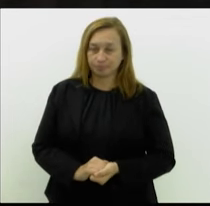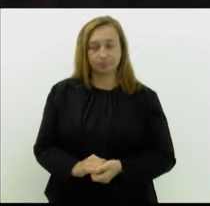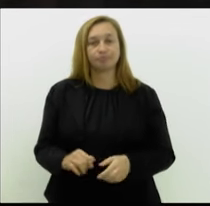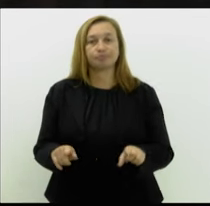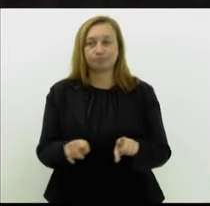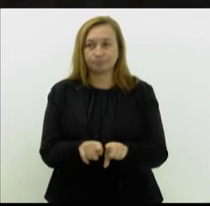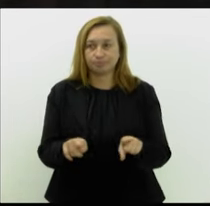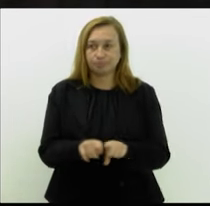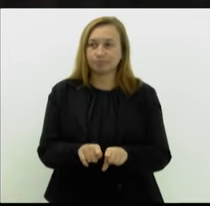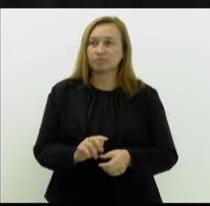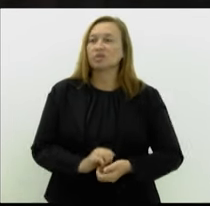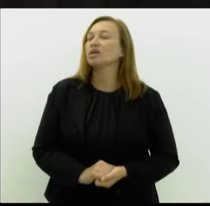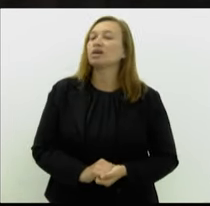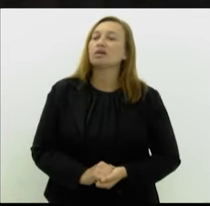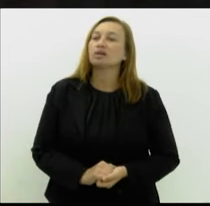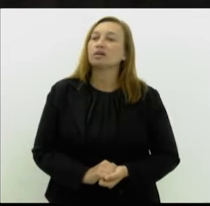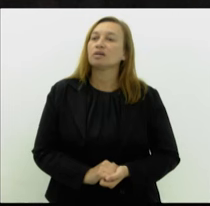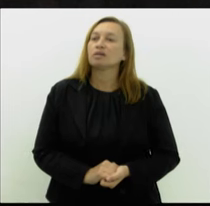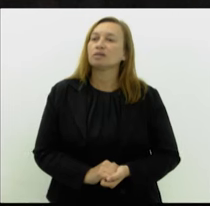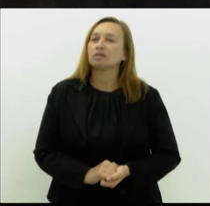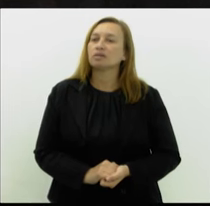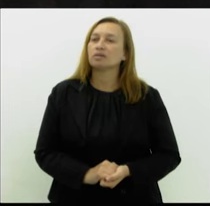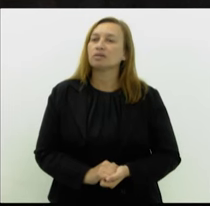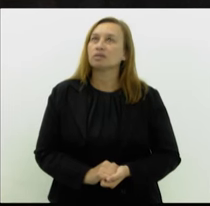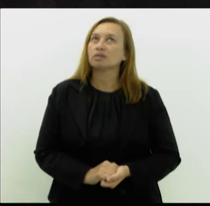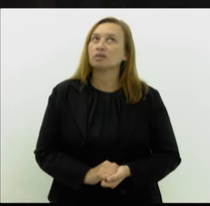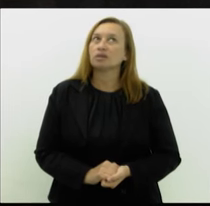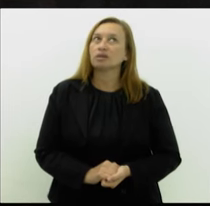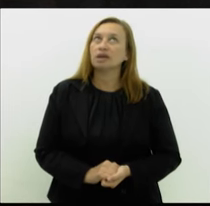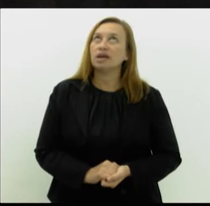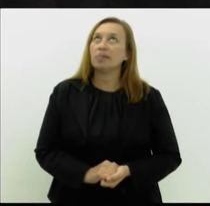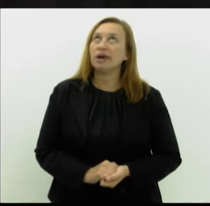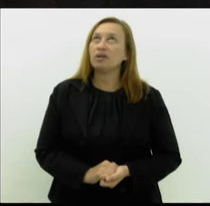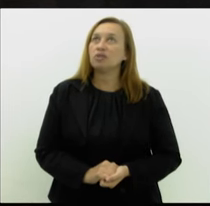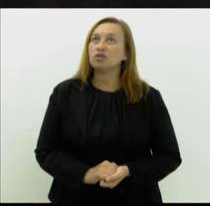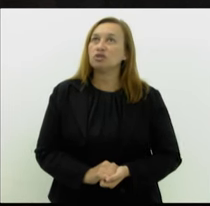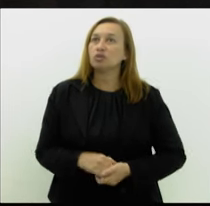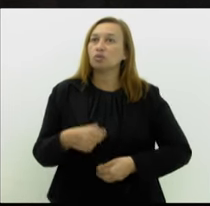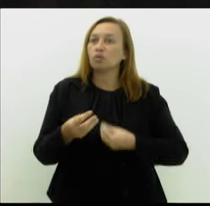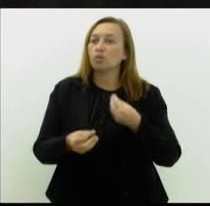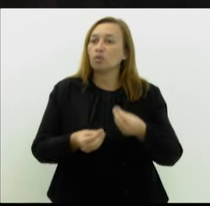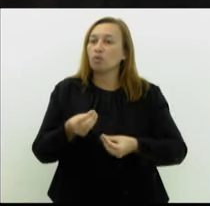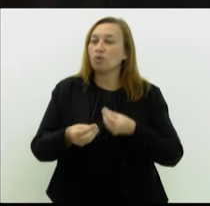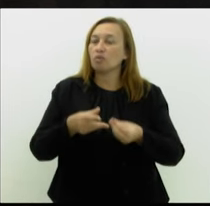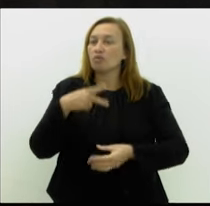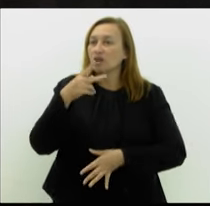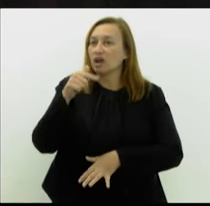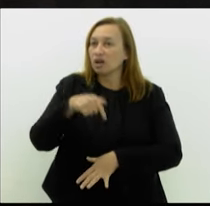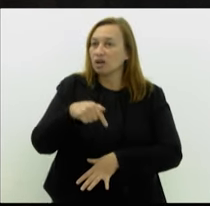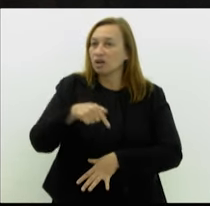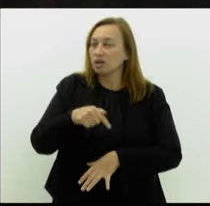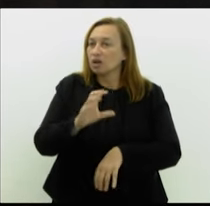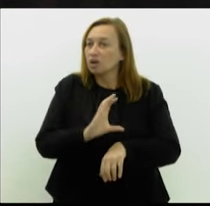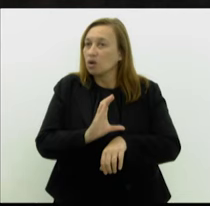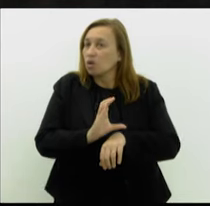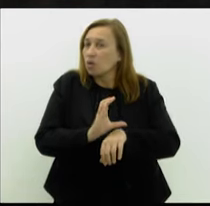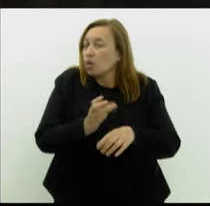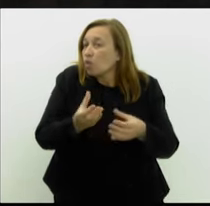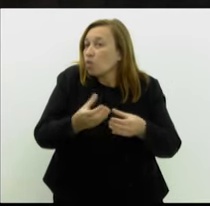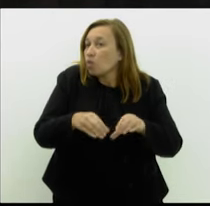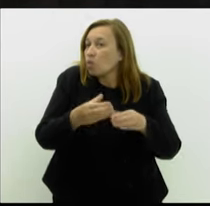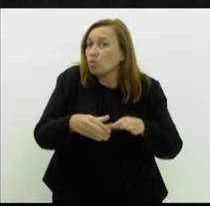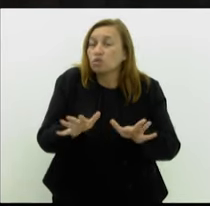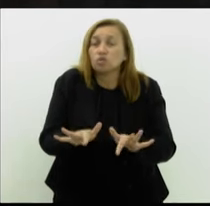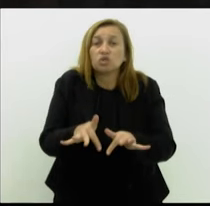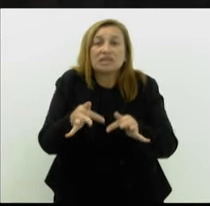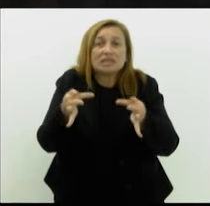também, porque, como aqui diz, é um concurso simplificado, quer